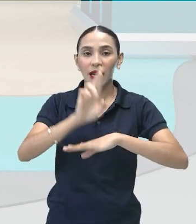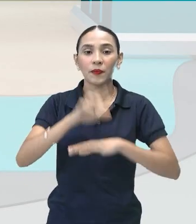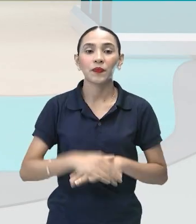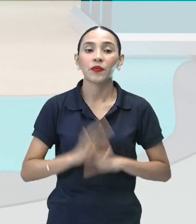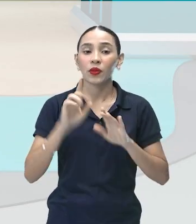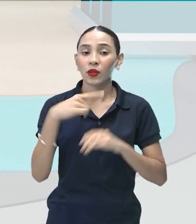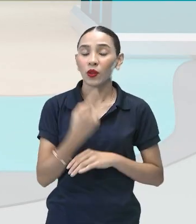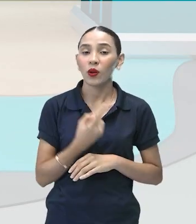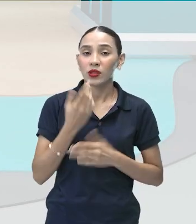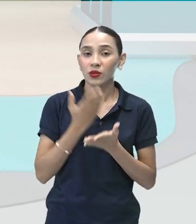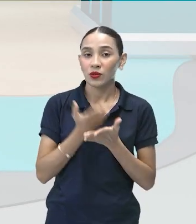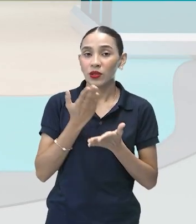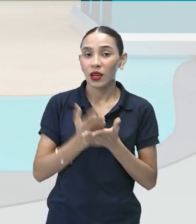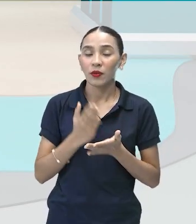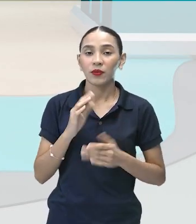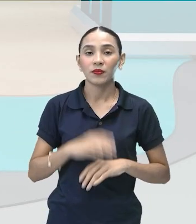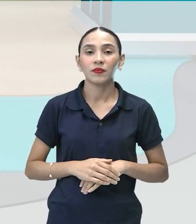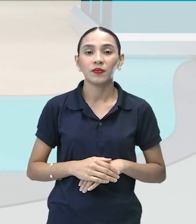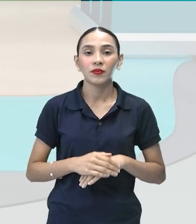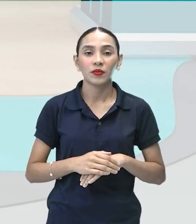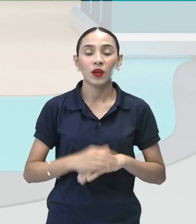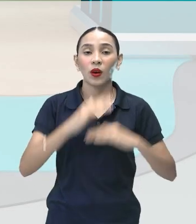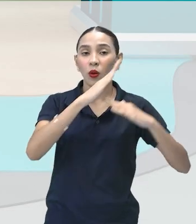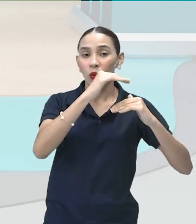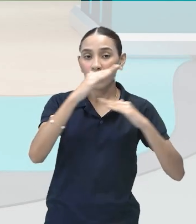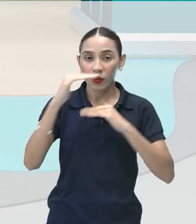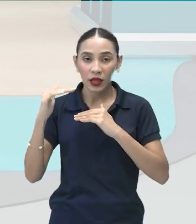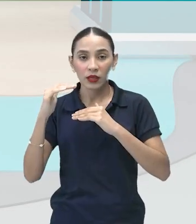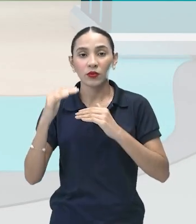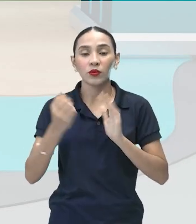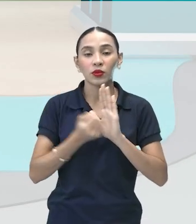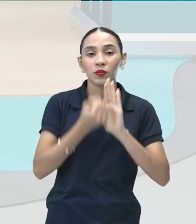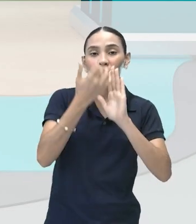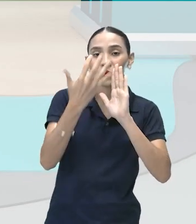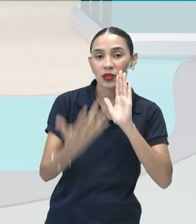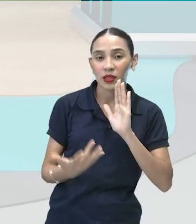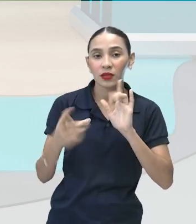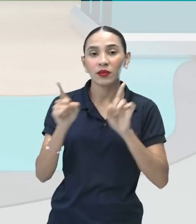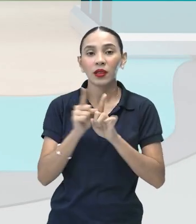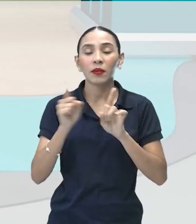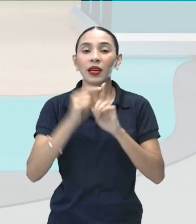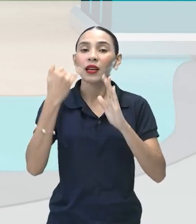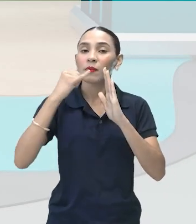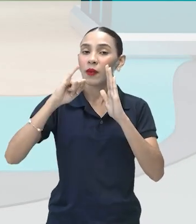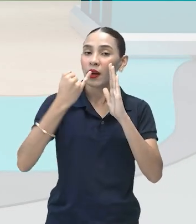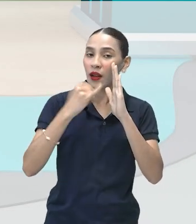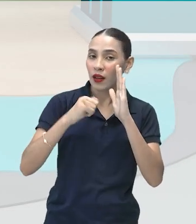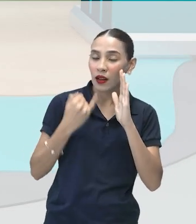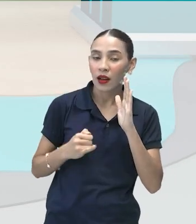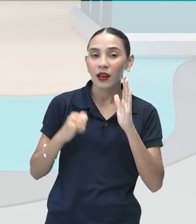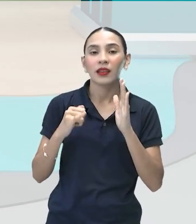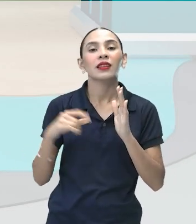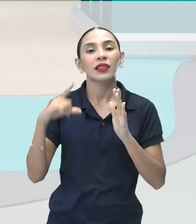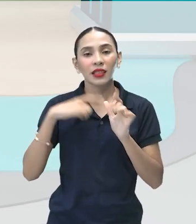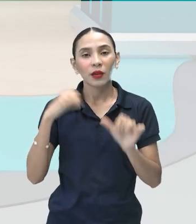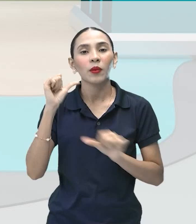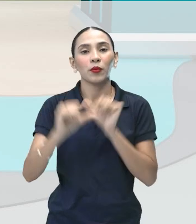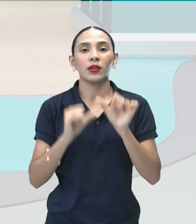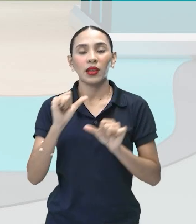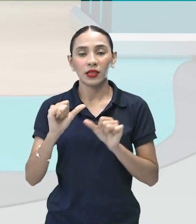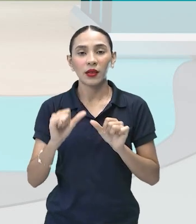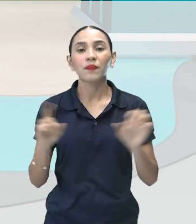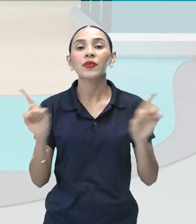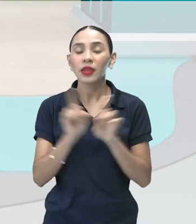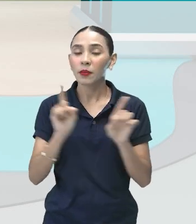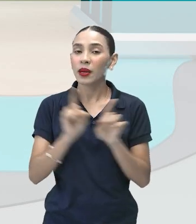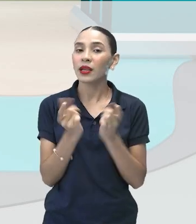como nós vimos na nossa aula quando se fala do cubismo, do expressionismo, do impressionismo, que há uma mudança.